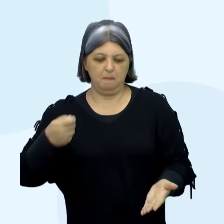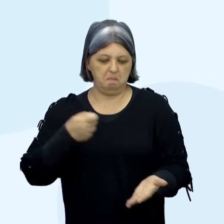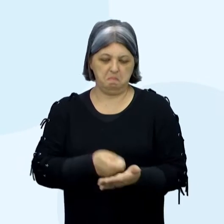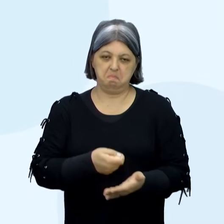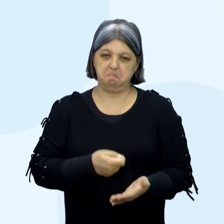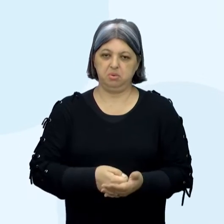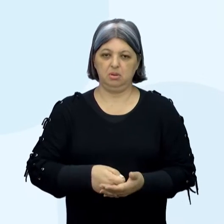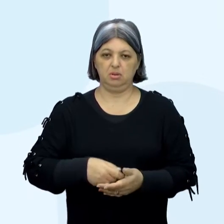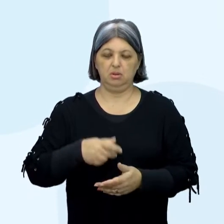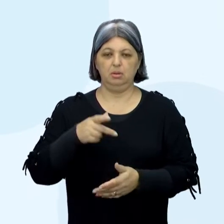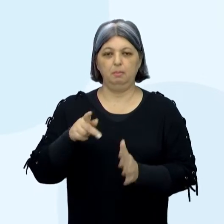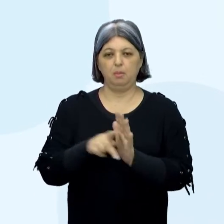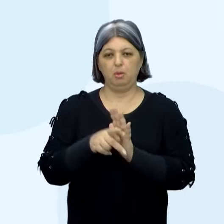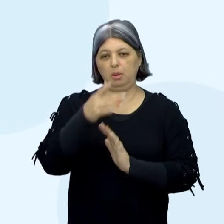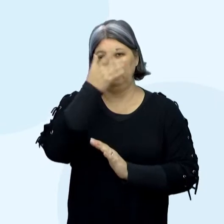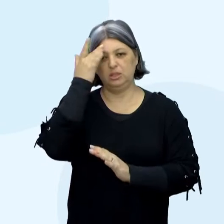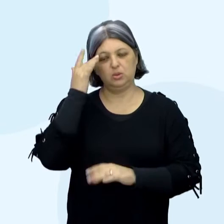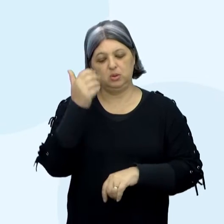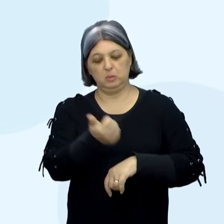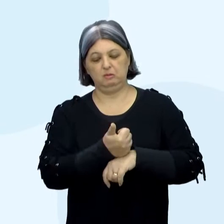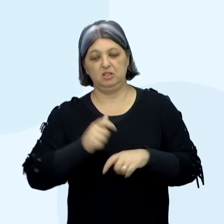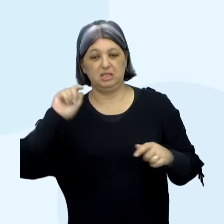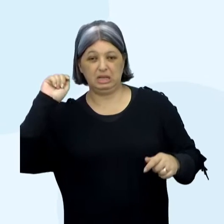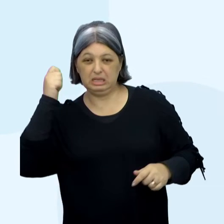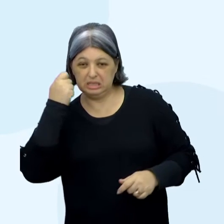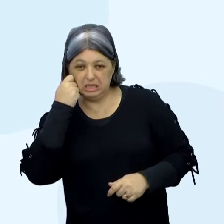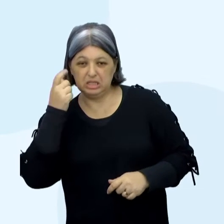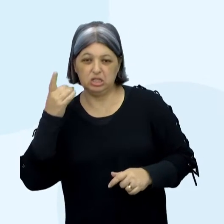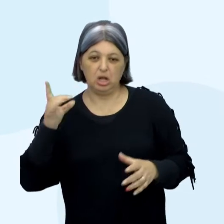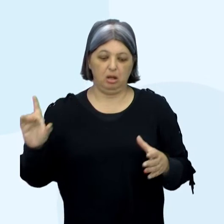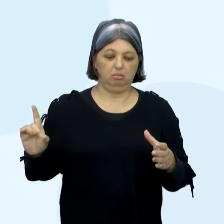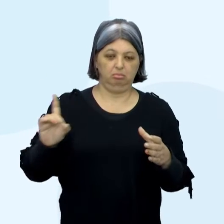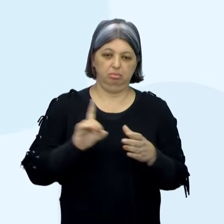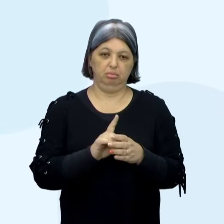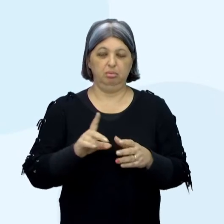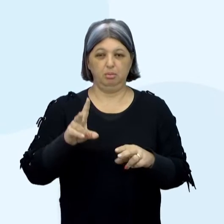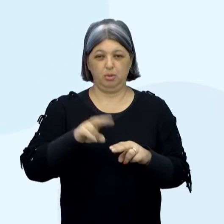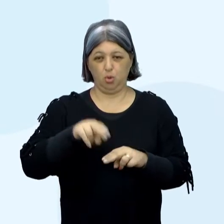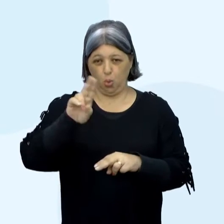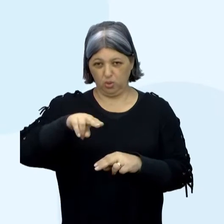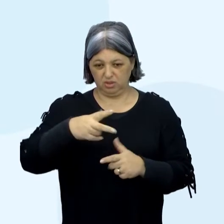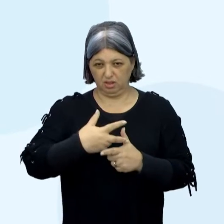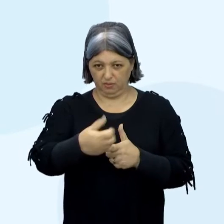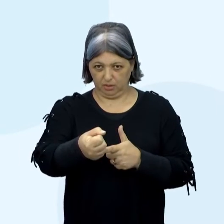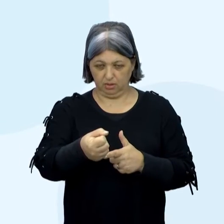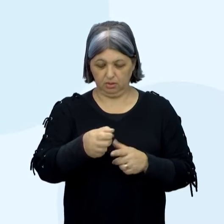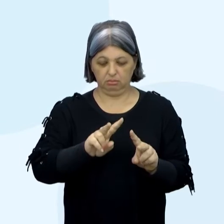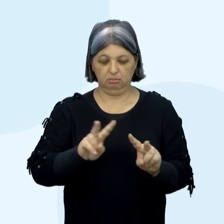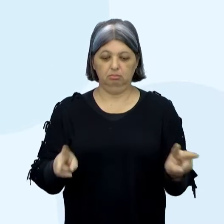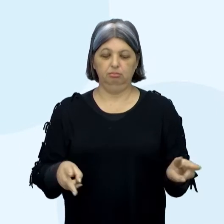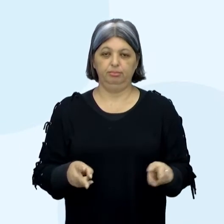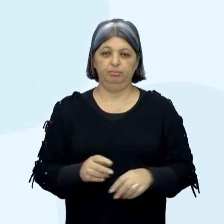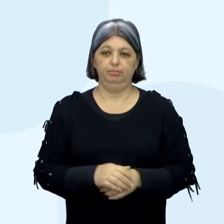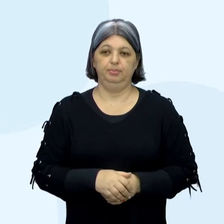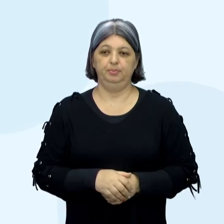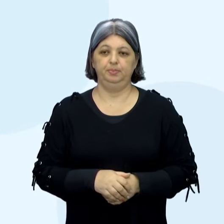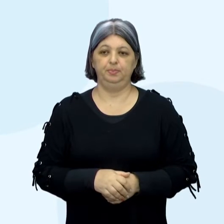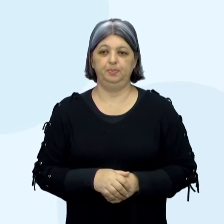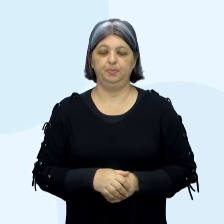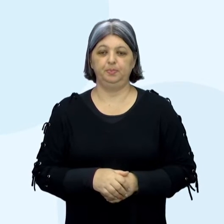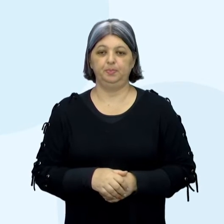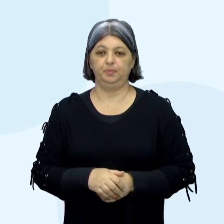promovam seu valor ou posição na sociedade apenas por meio da vitória. fecha aspas, entre